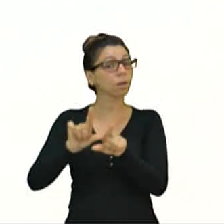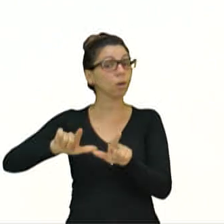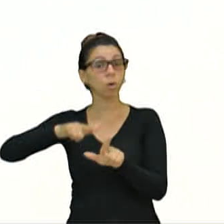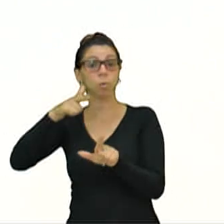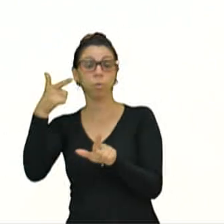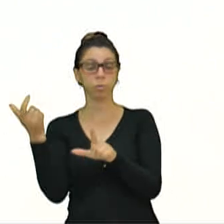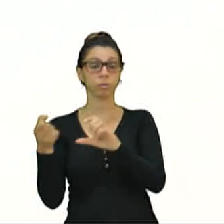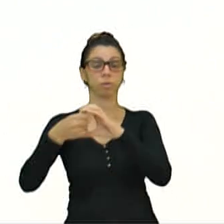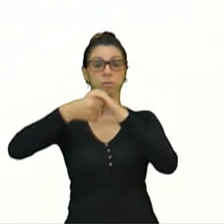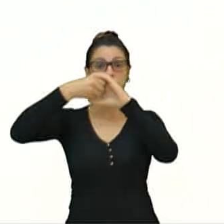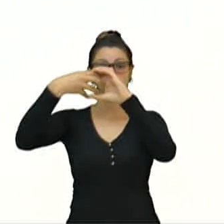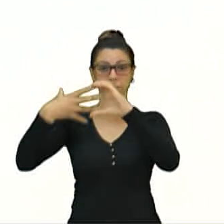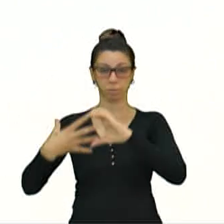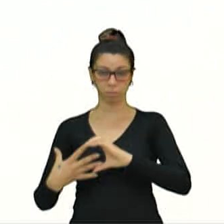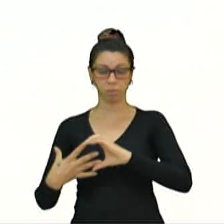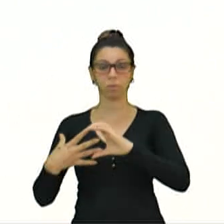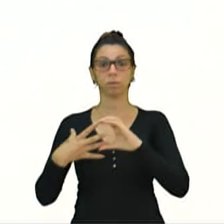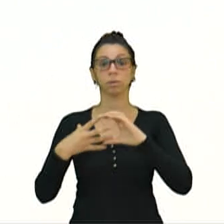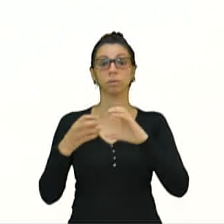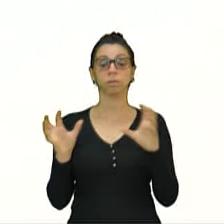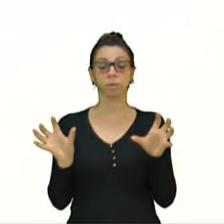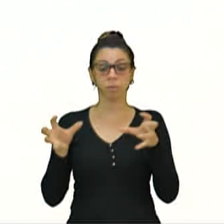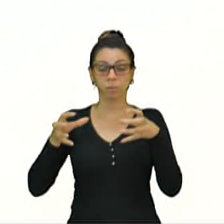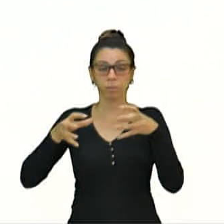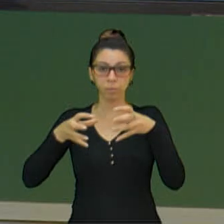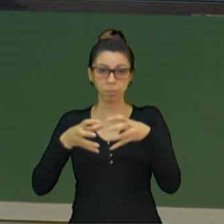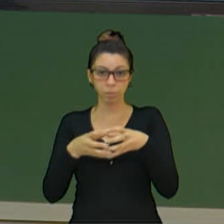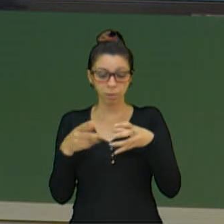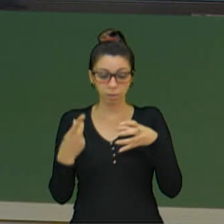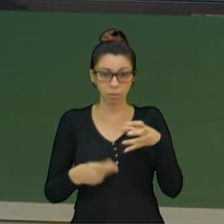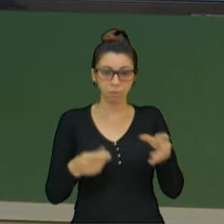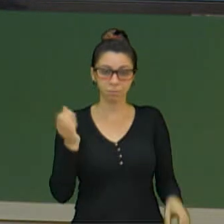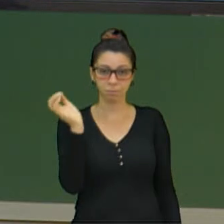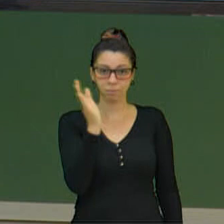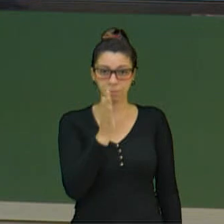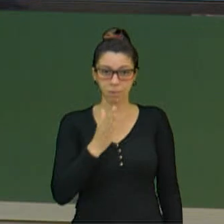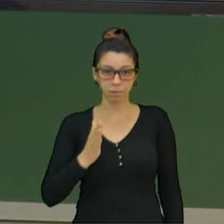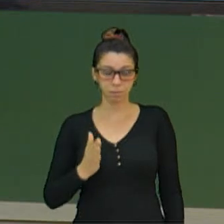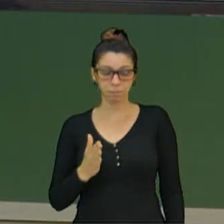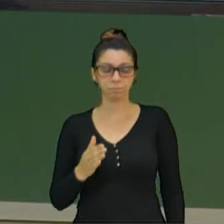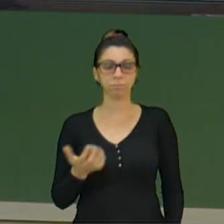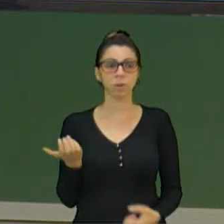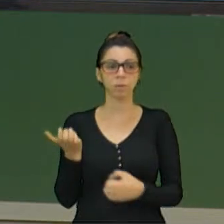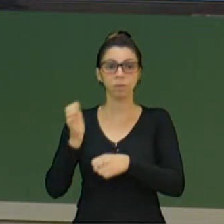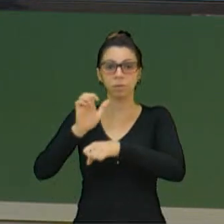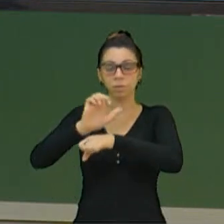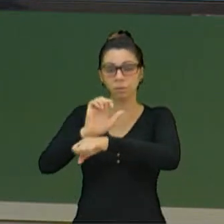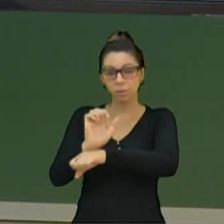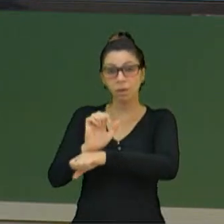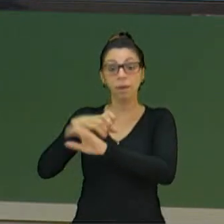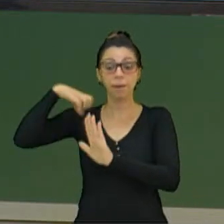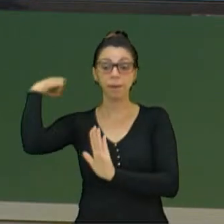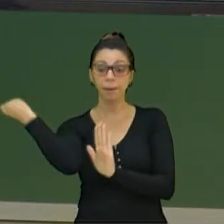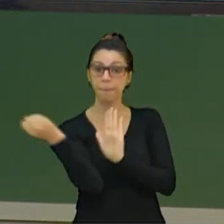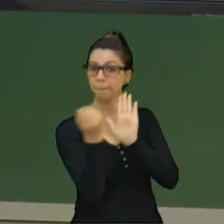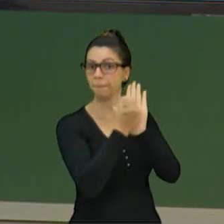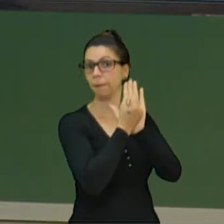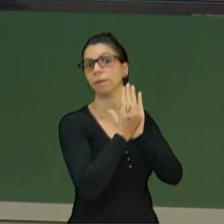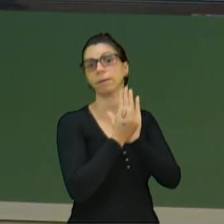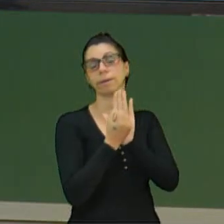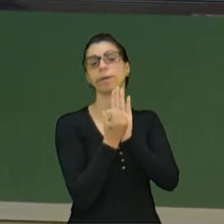planta característica desse grupo que tem aqui no Brasil. No nosso estado, ela é o símbolo do